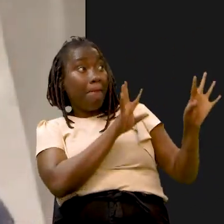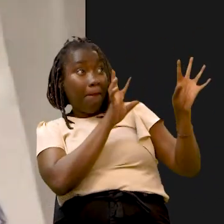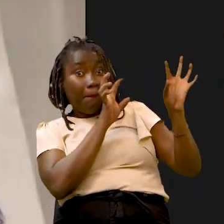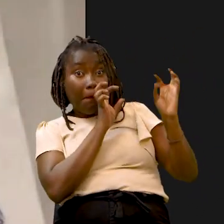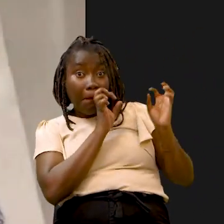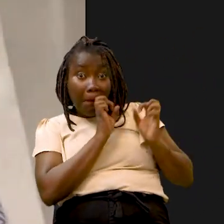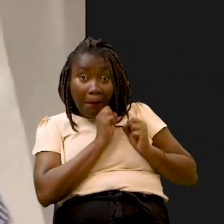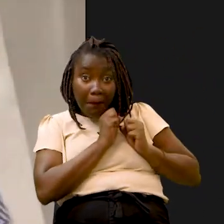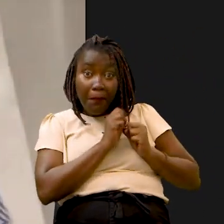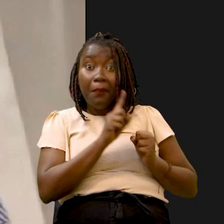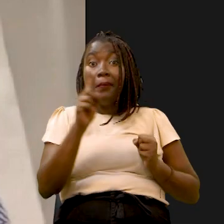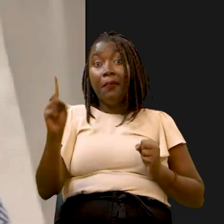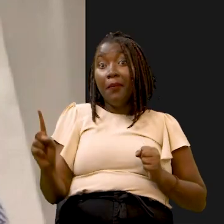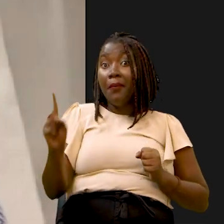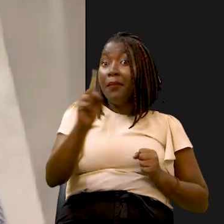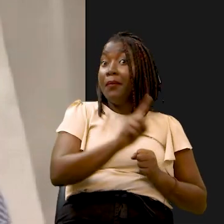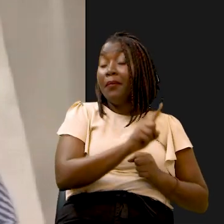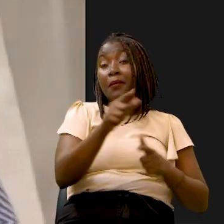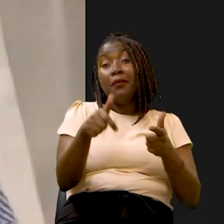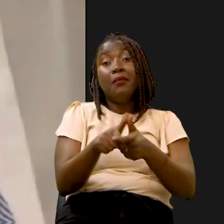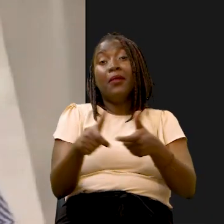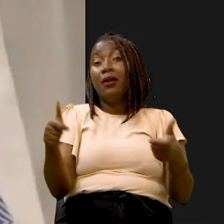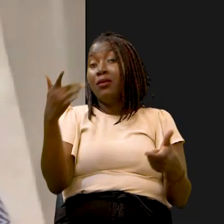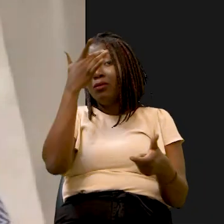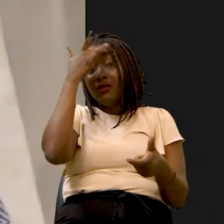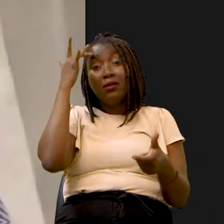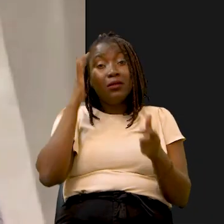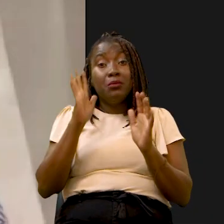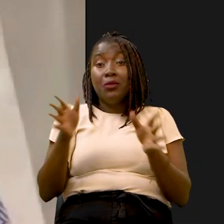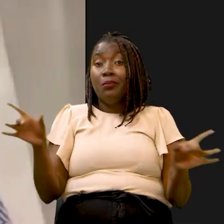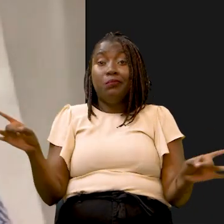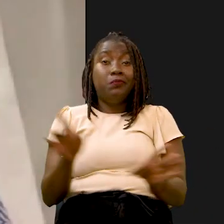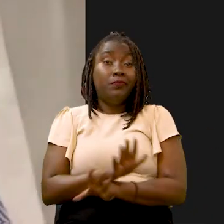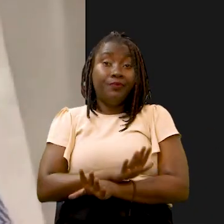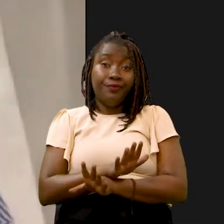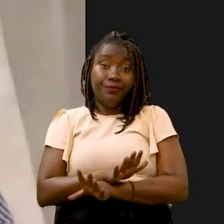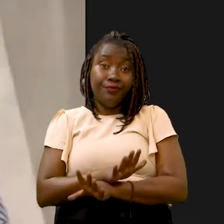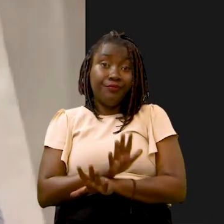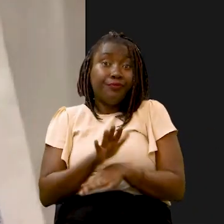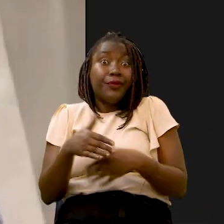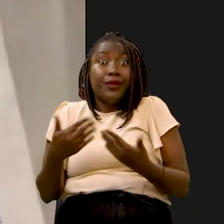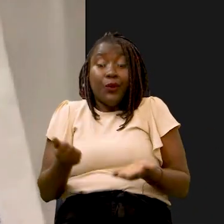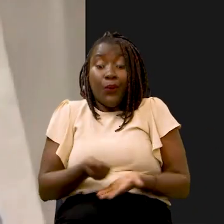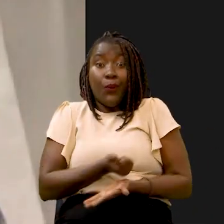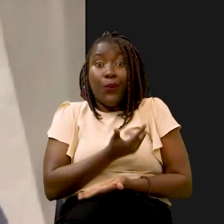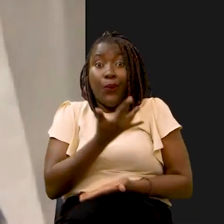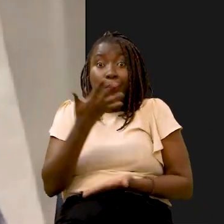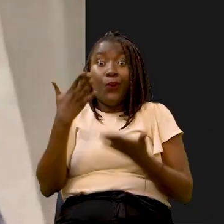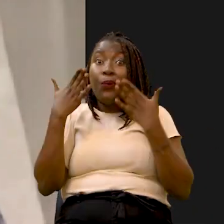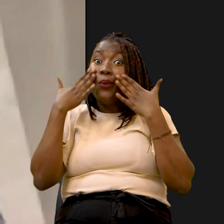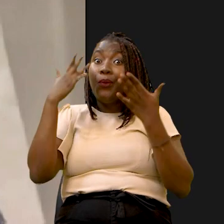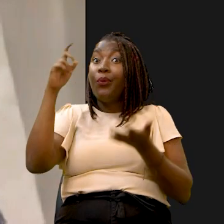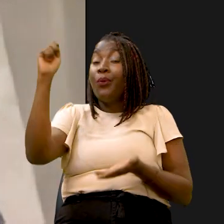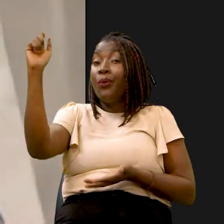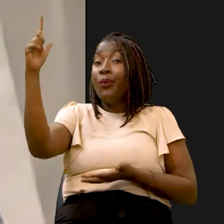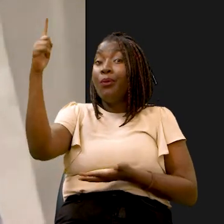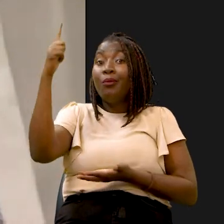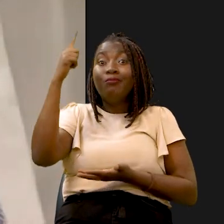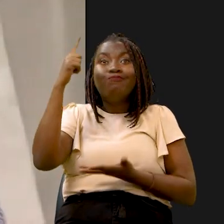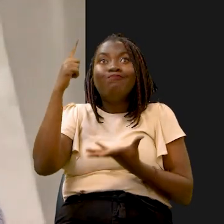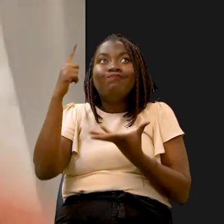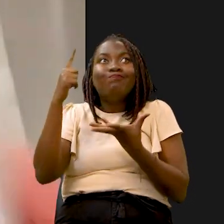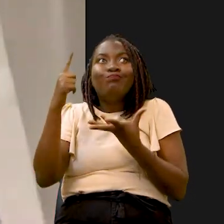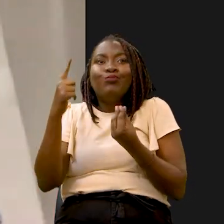pele recebe durante esses trajetos, para a maioria das pessoas já é suficiente. Então, é uma quantidade de exposição